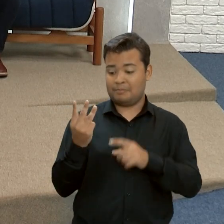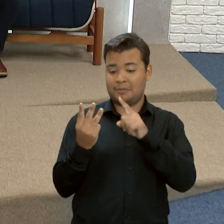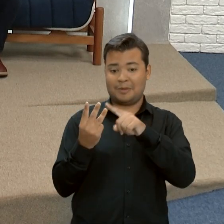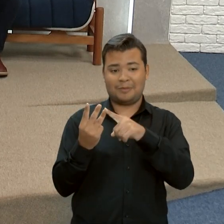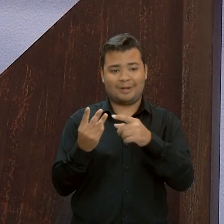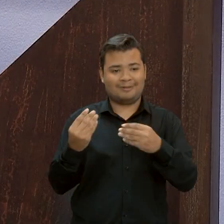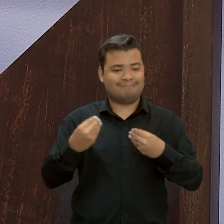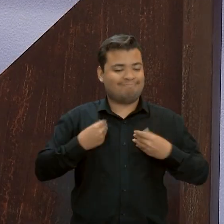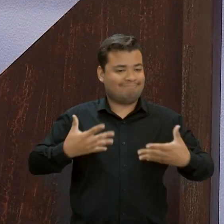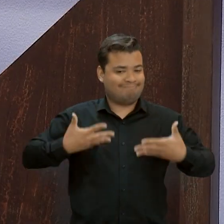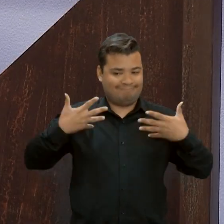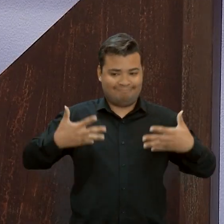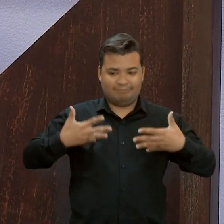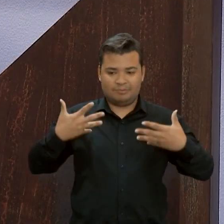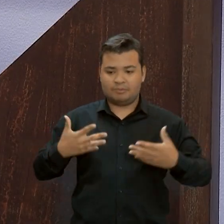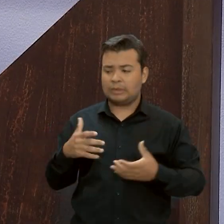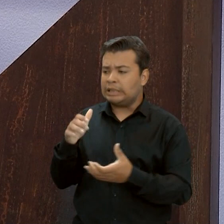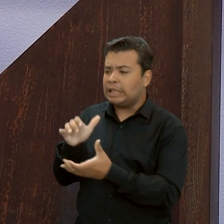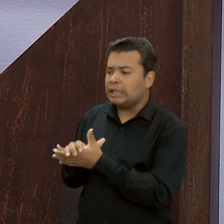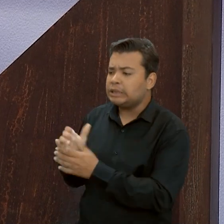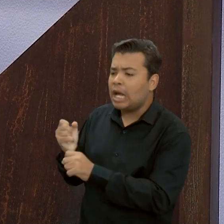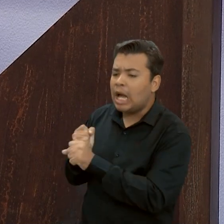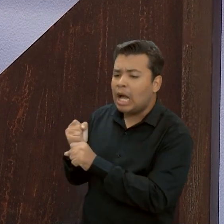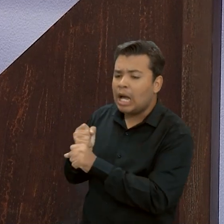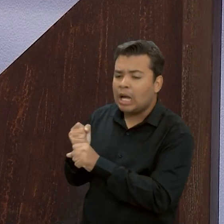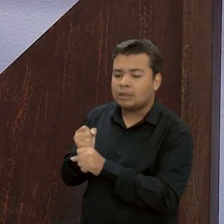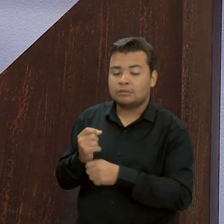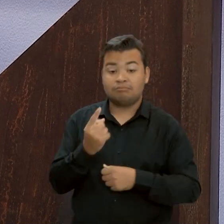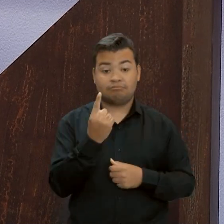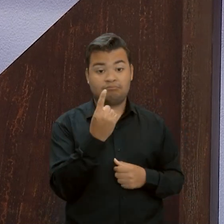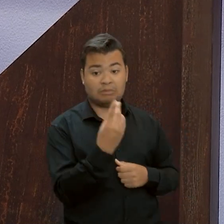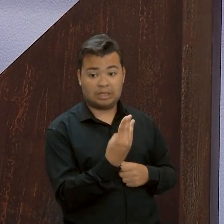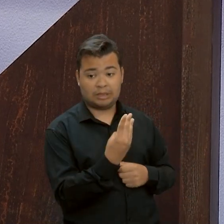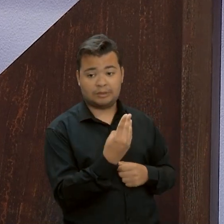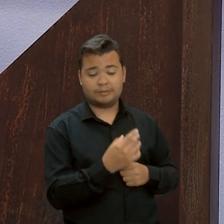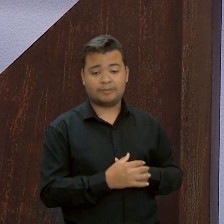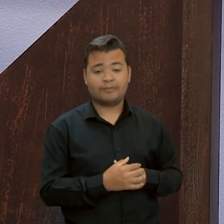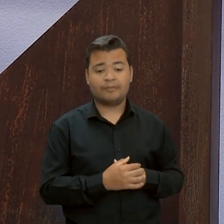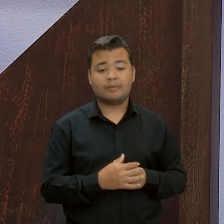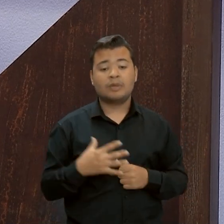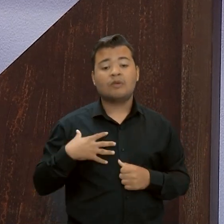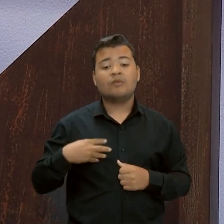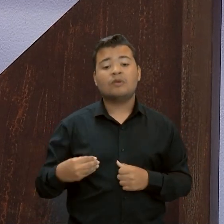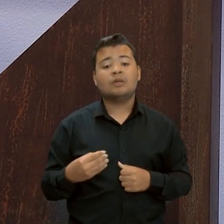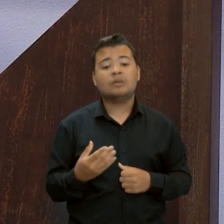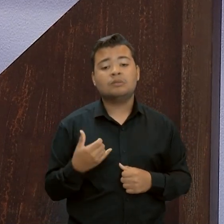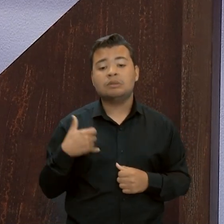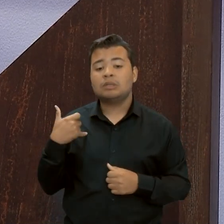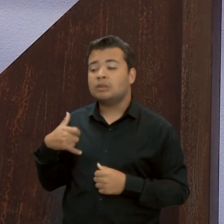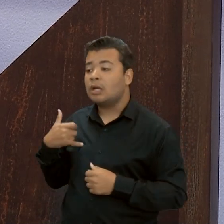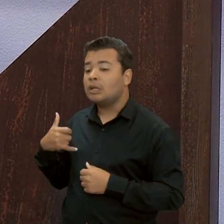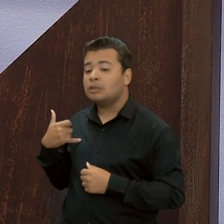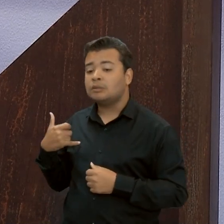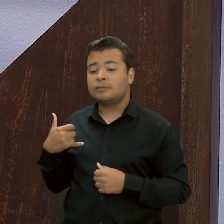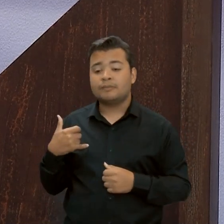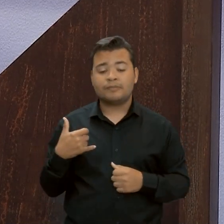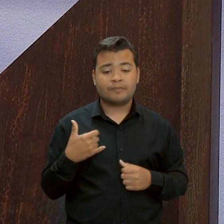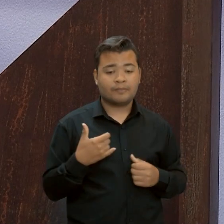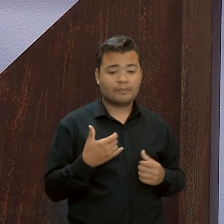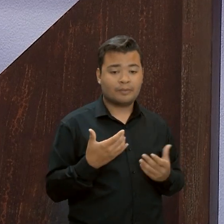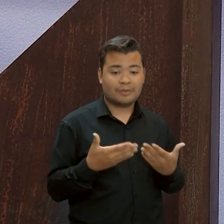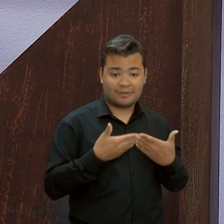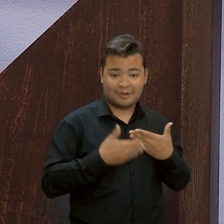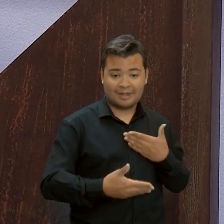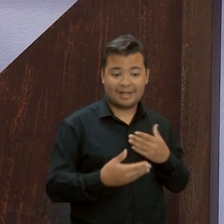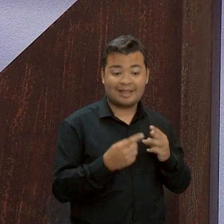tempo? Eu estou há 13 anos casado. 13. Há 13. E o Samuel está com quantos anos? O Samuel vai completar 3 meses